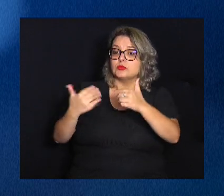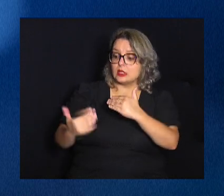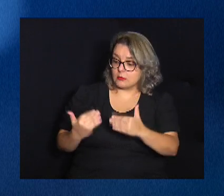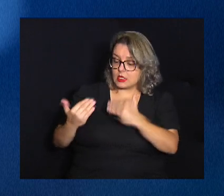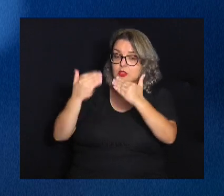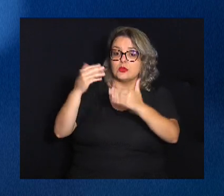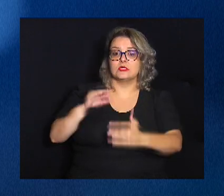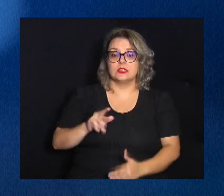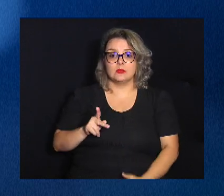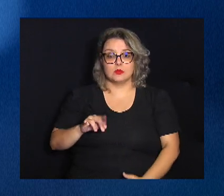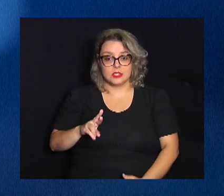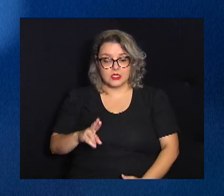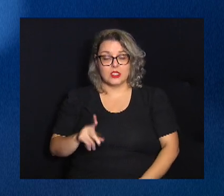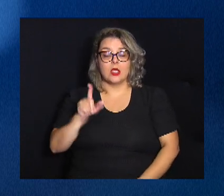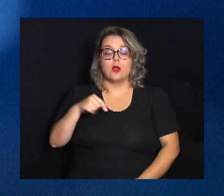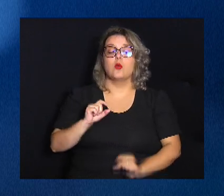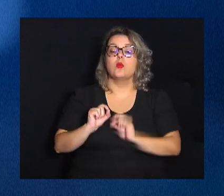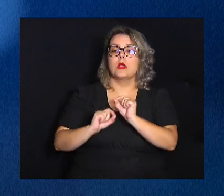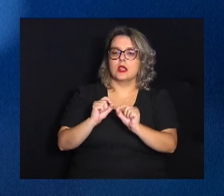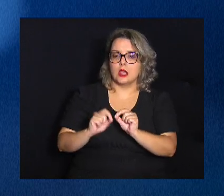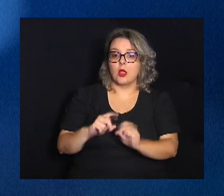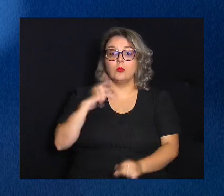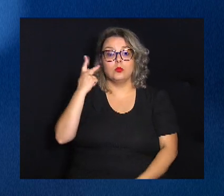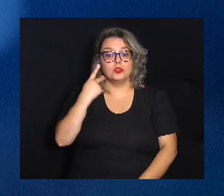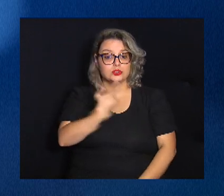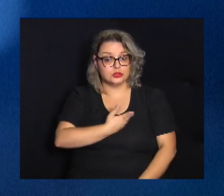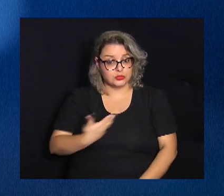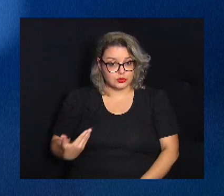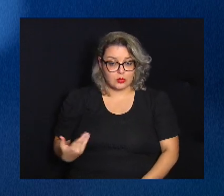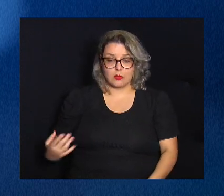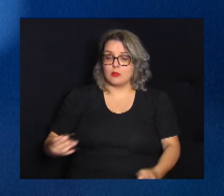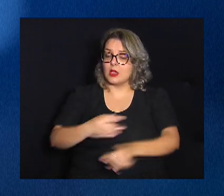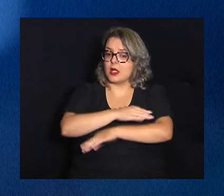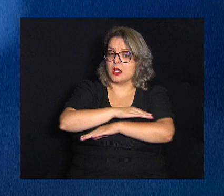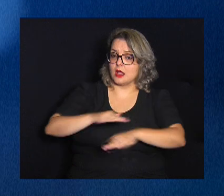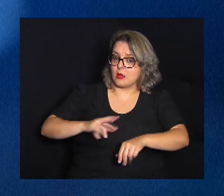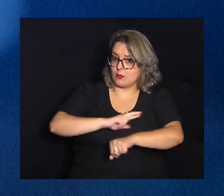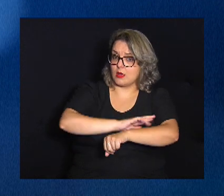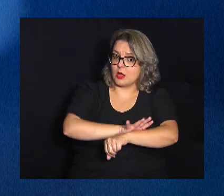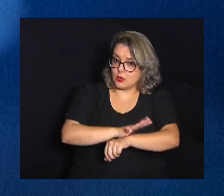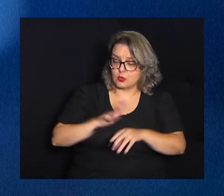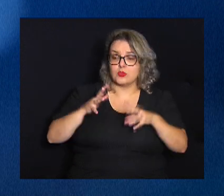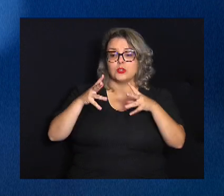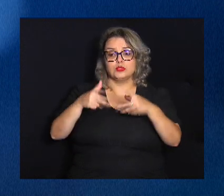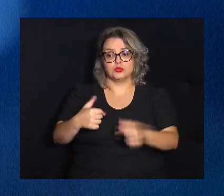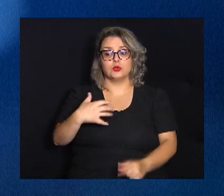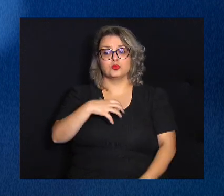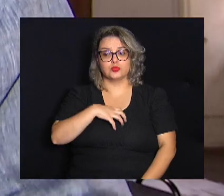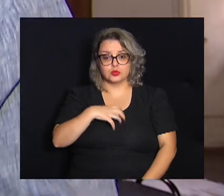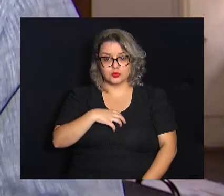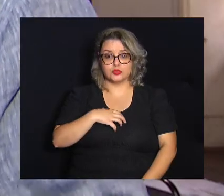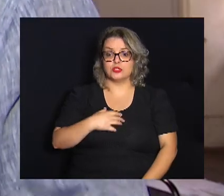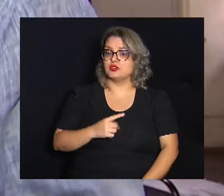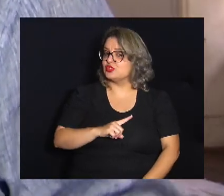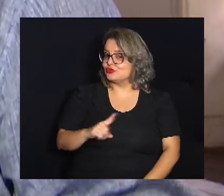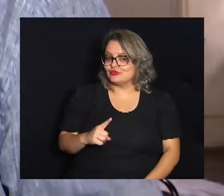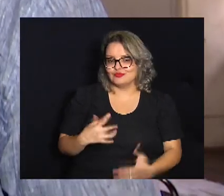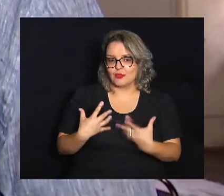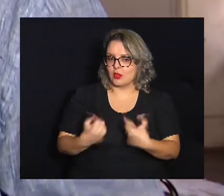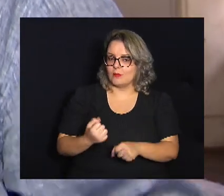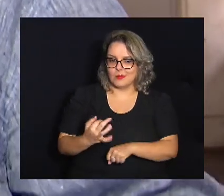CEPIR consiste na criação de políticas públicas de combate ao racismo e toda forma de intolerância. Nós